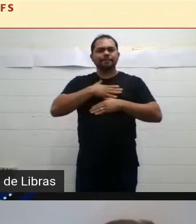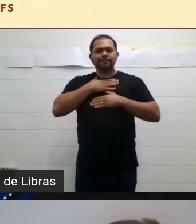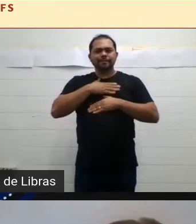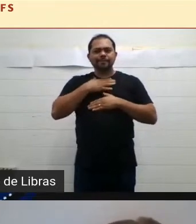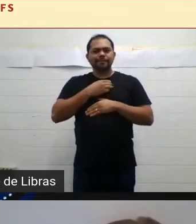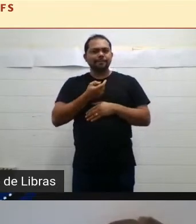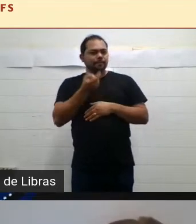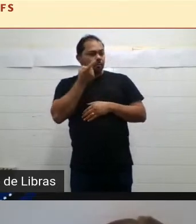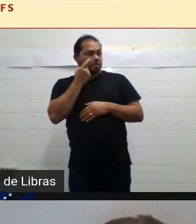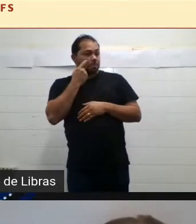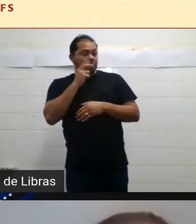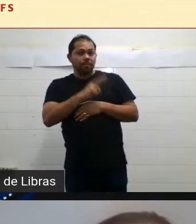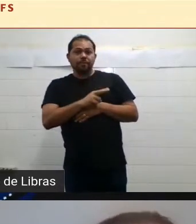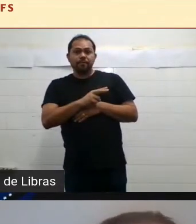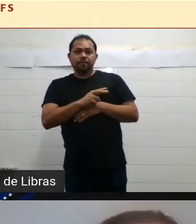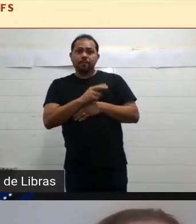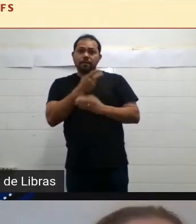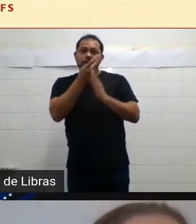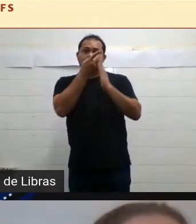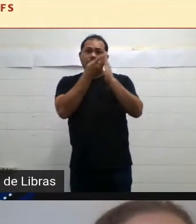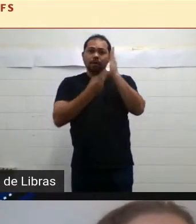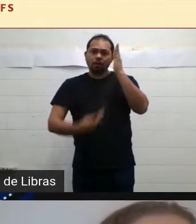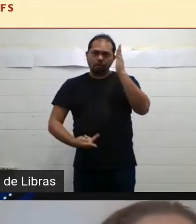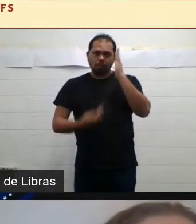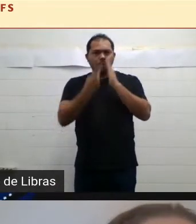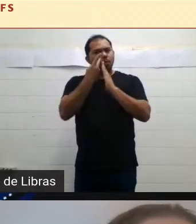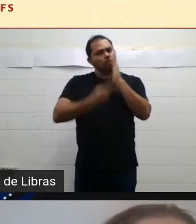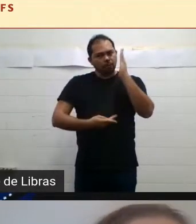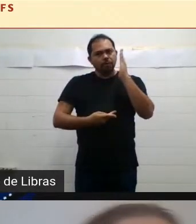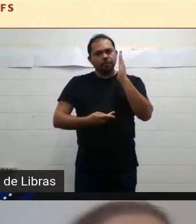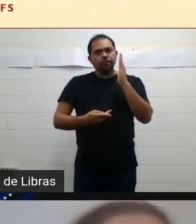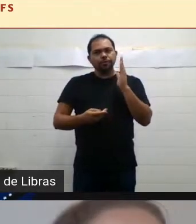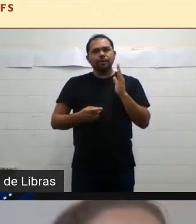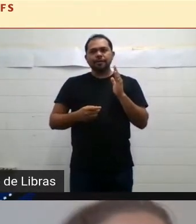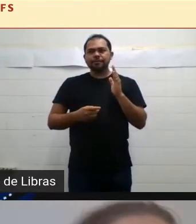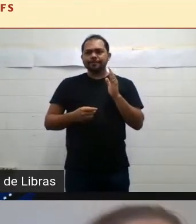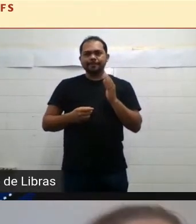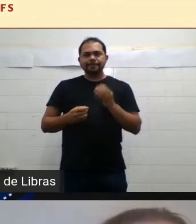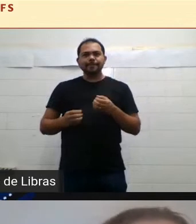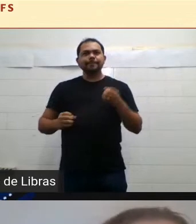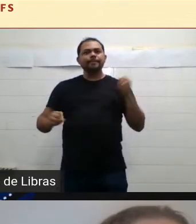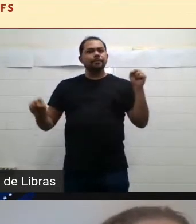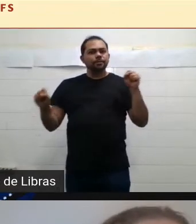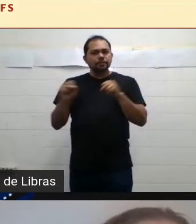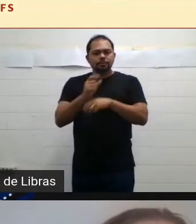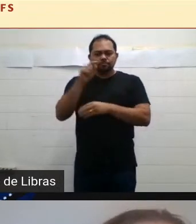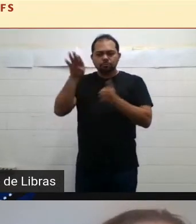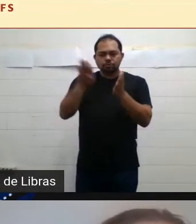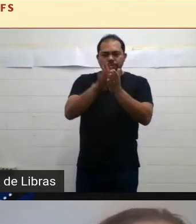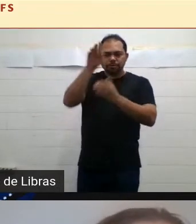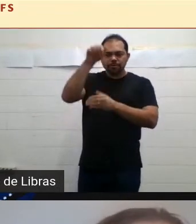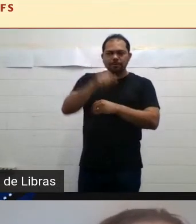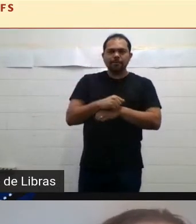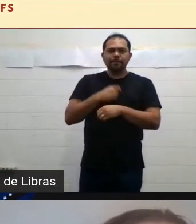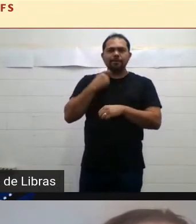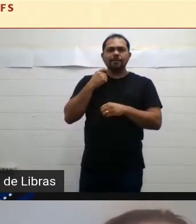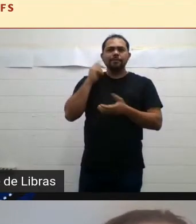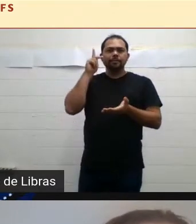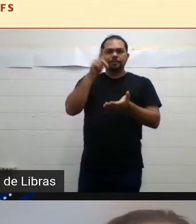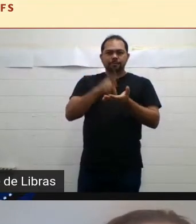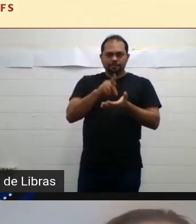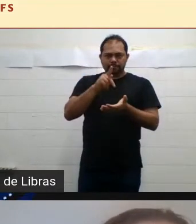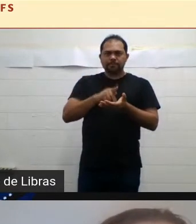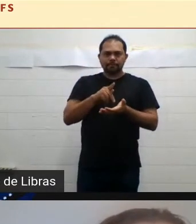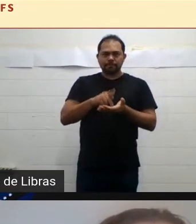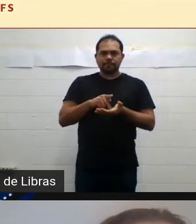que projeto que a gente tinha se concretizar, né? Ter esse evento realizado, né? Ter tantas pessoas